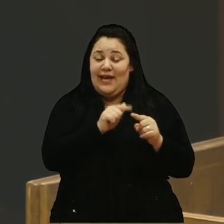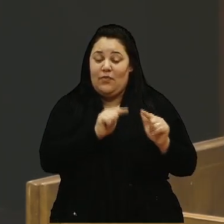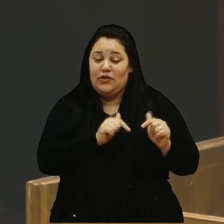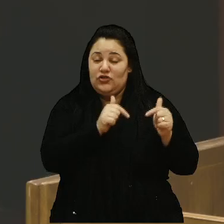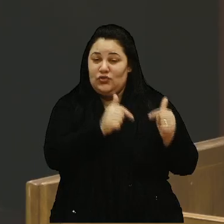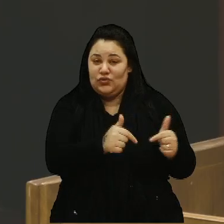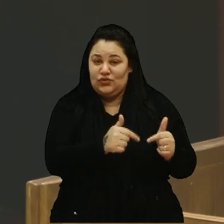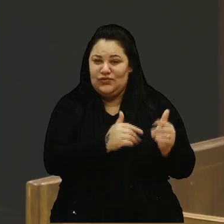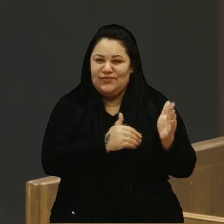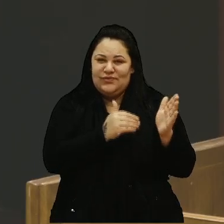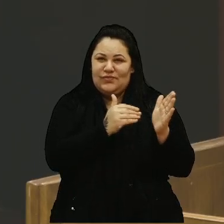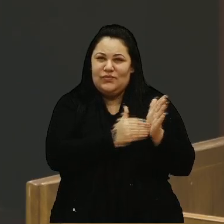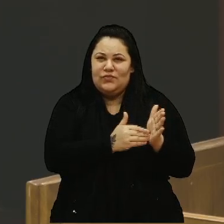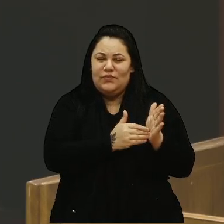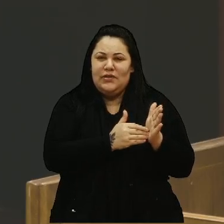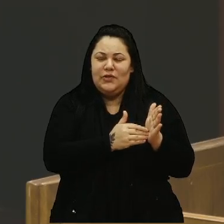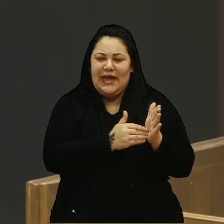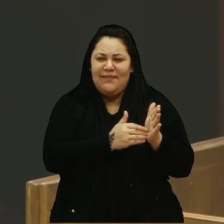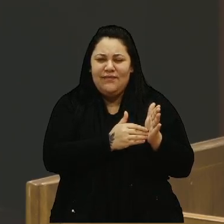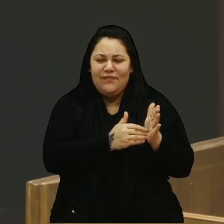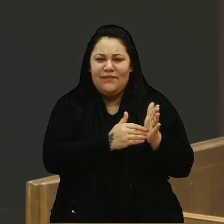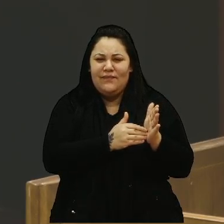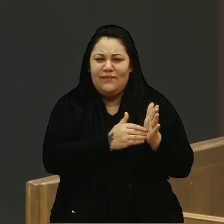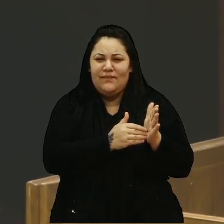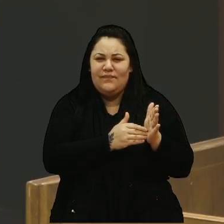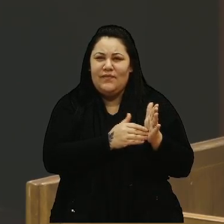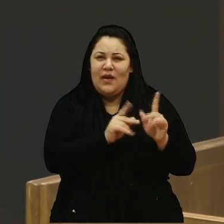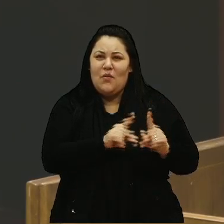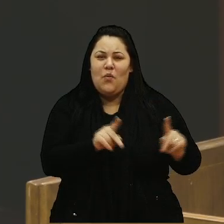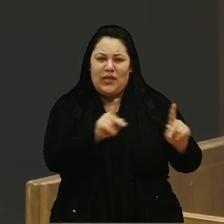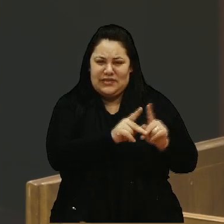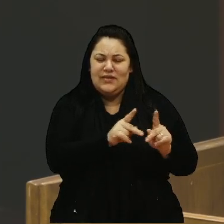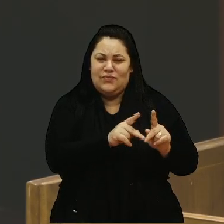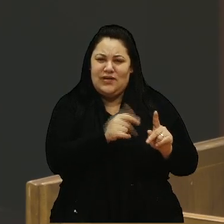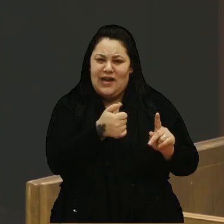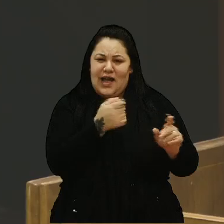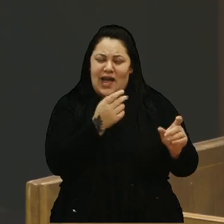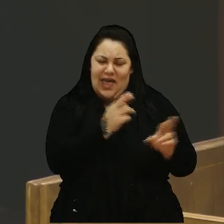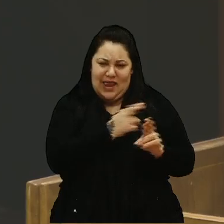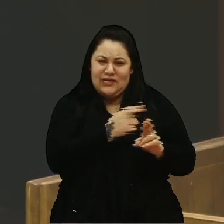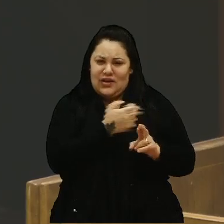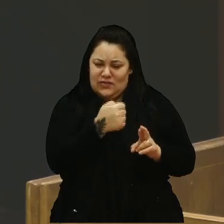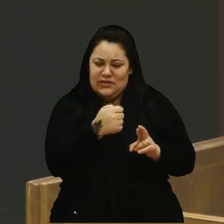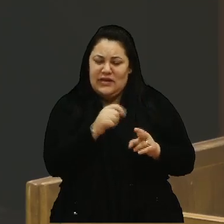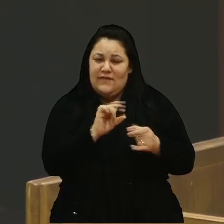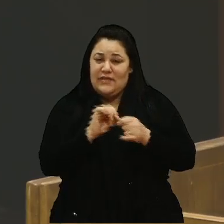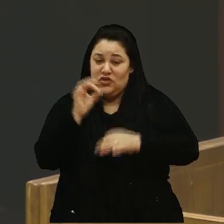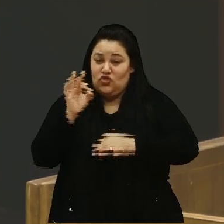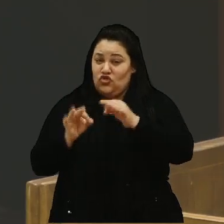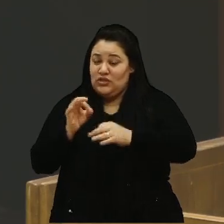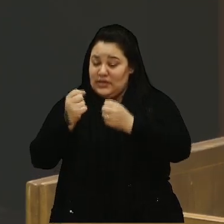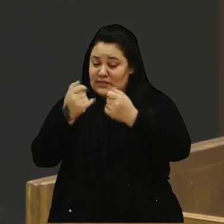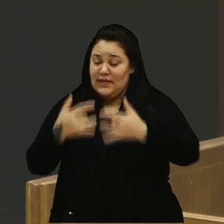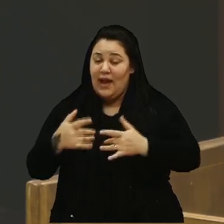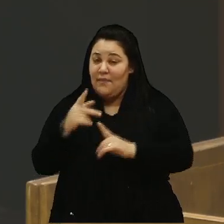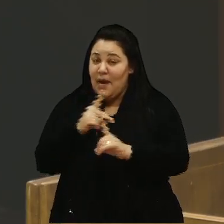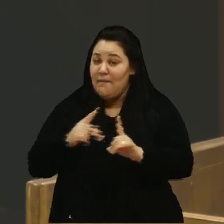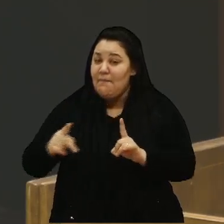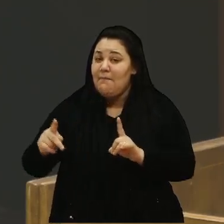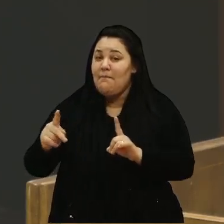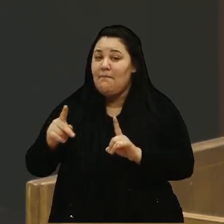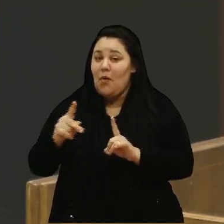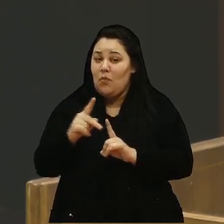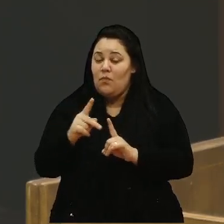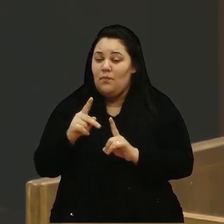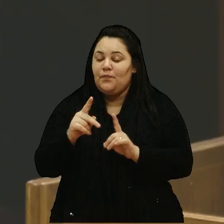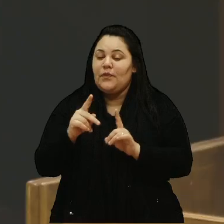no mínimo, populista, para nós dizermos isso, a gente precisa fazer aqui justiça e explicar à população que o impacto dessa medida,